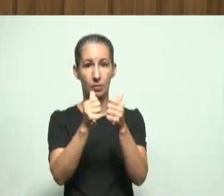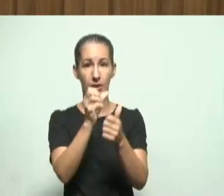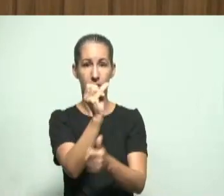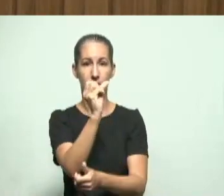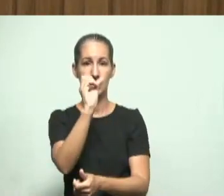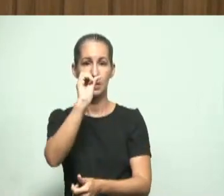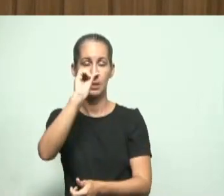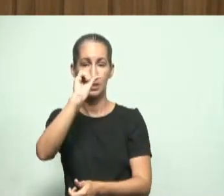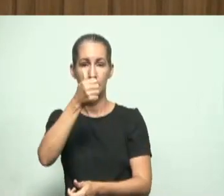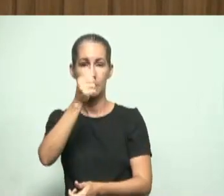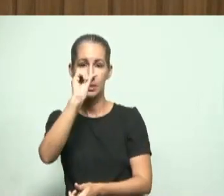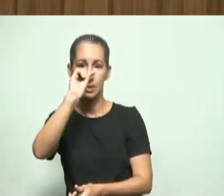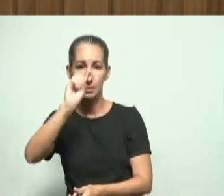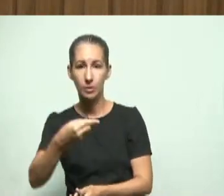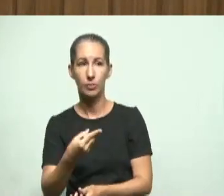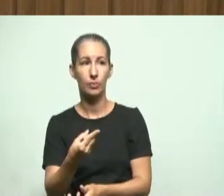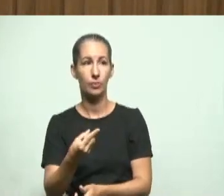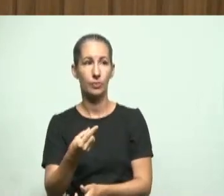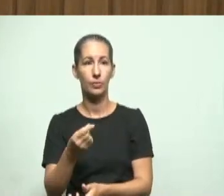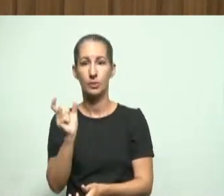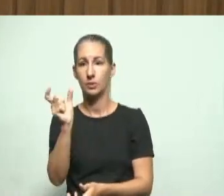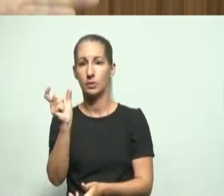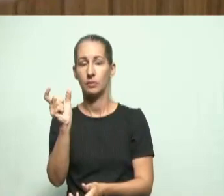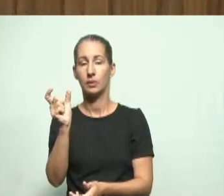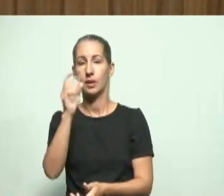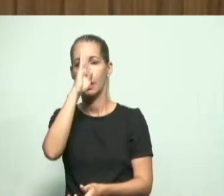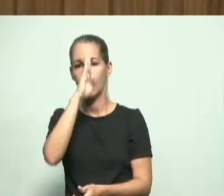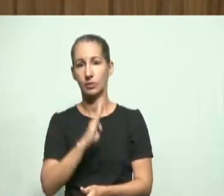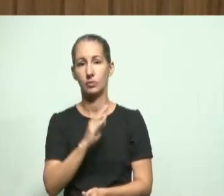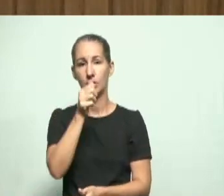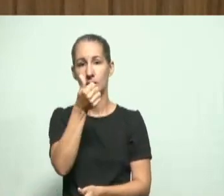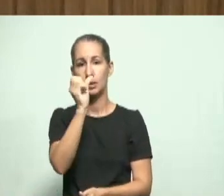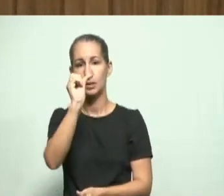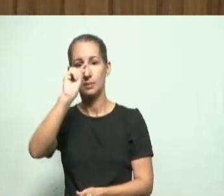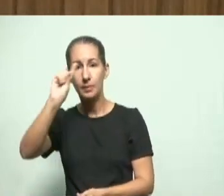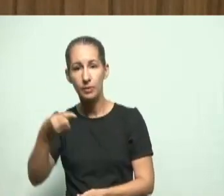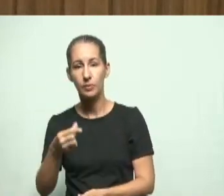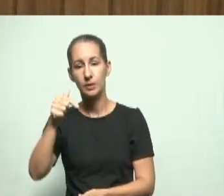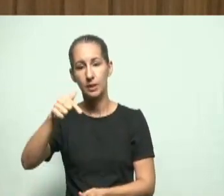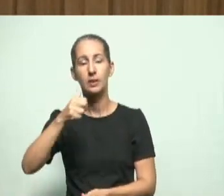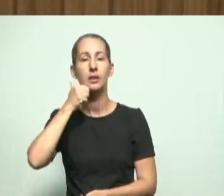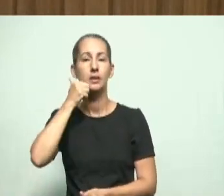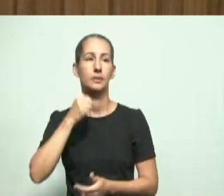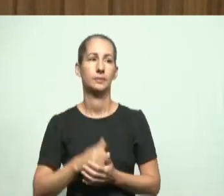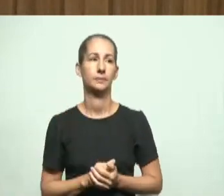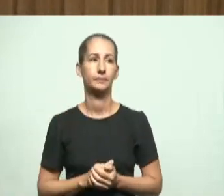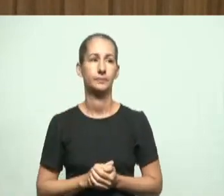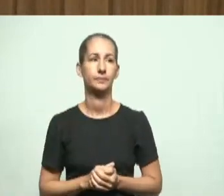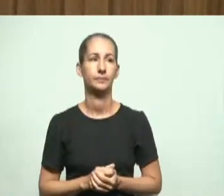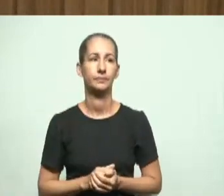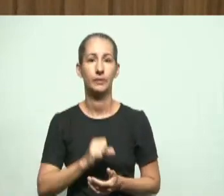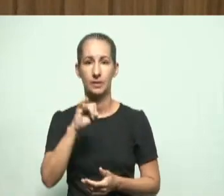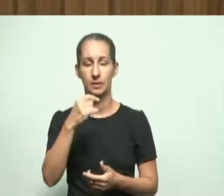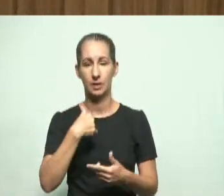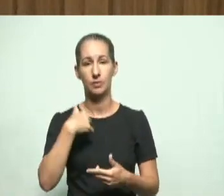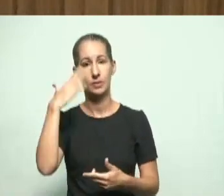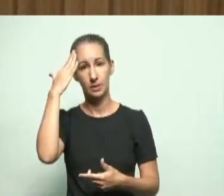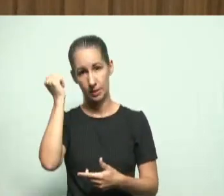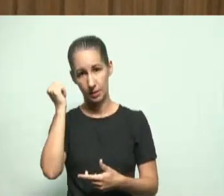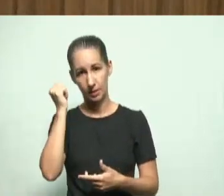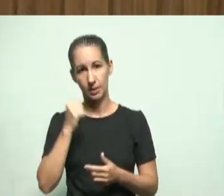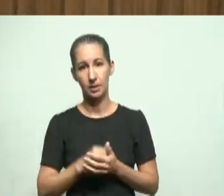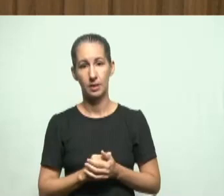milhões. O transporte gratuito é 16 milhões para ter esse transporte gratuito em Natal. Então, se eu sei que